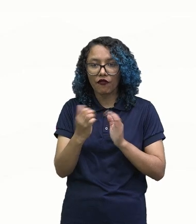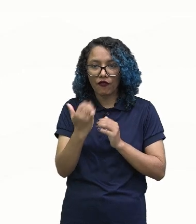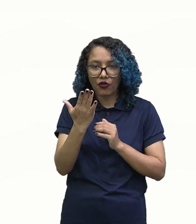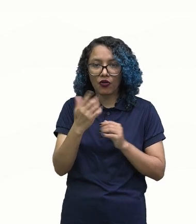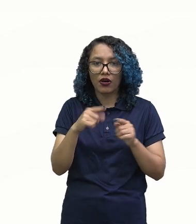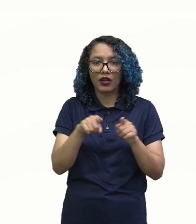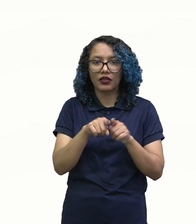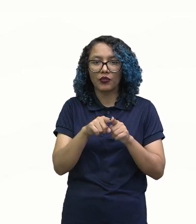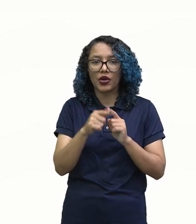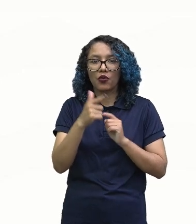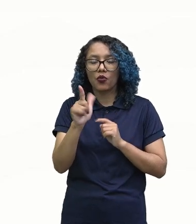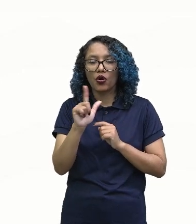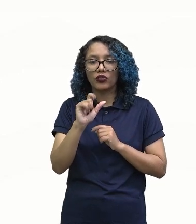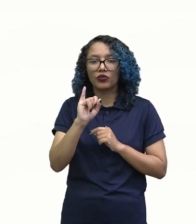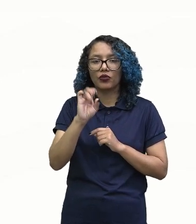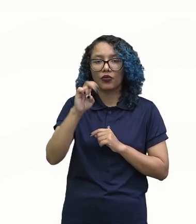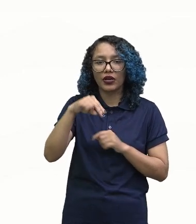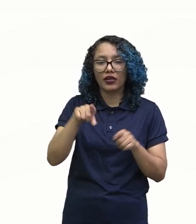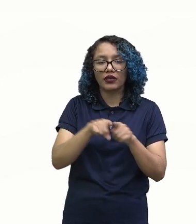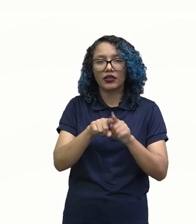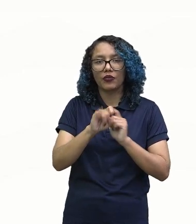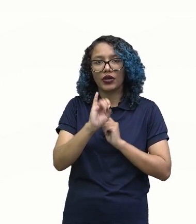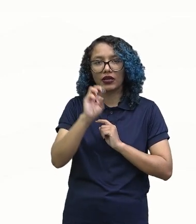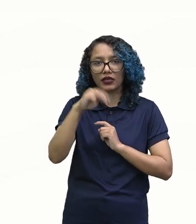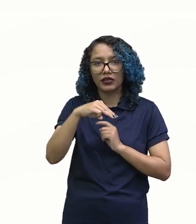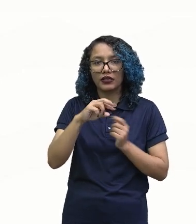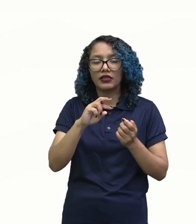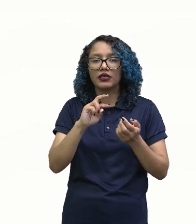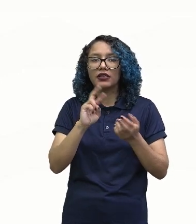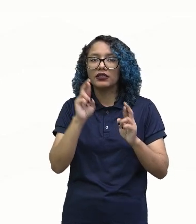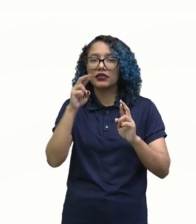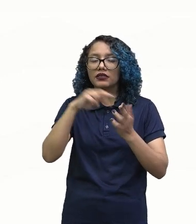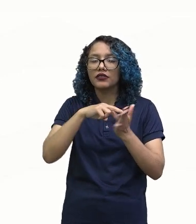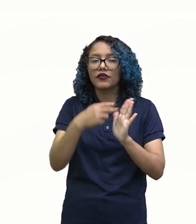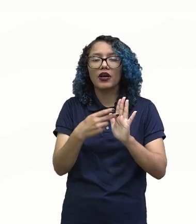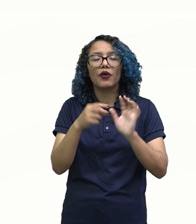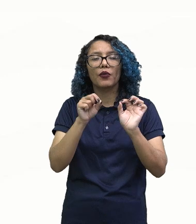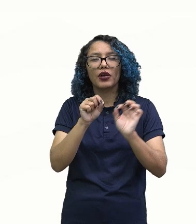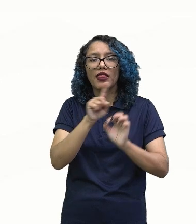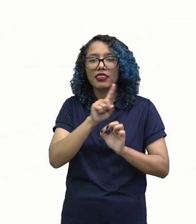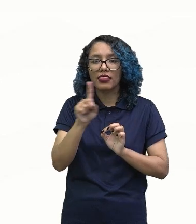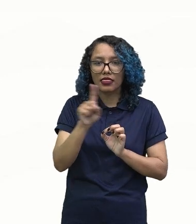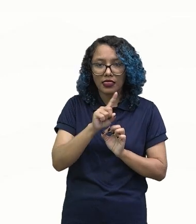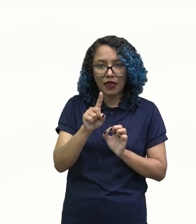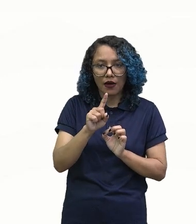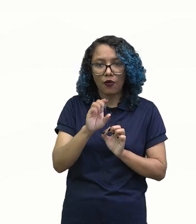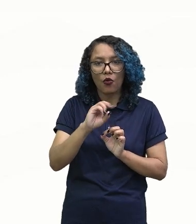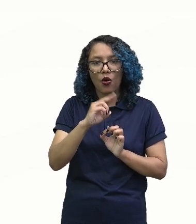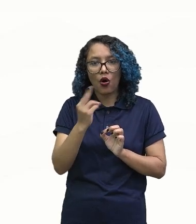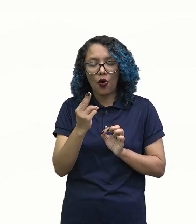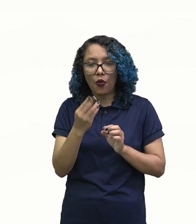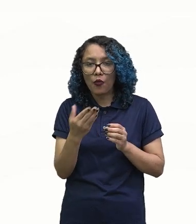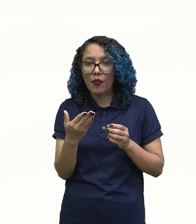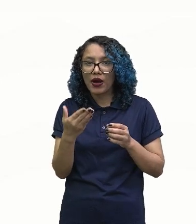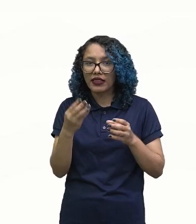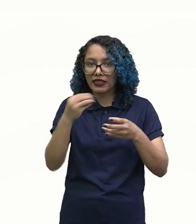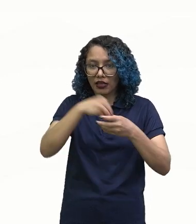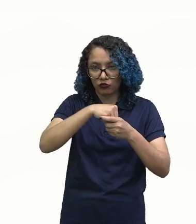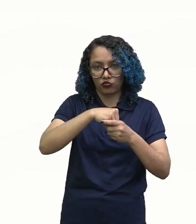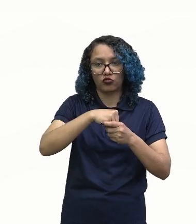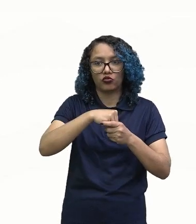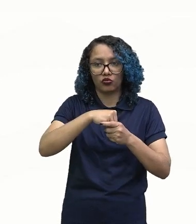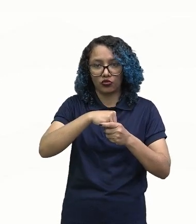com m ou i com n, é de negação, ou movimento para dentro, induzir para